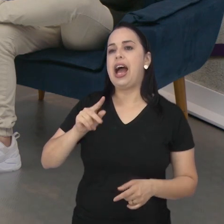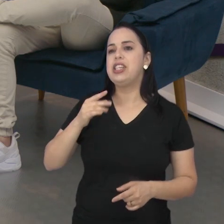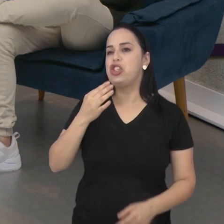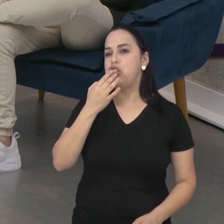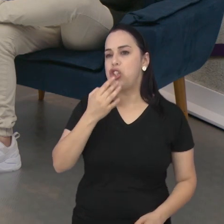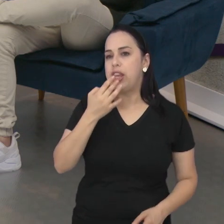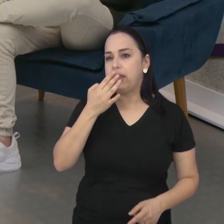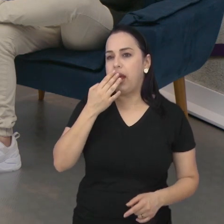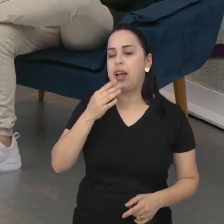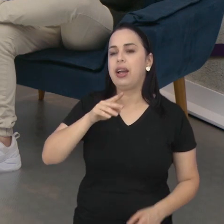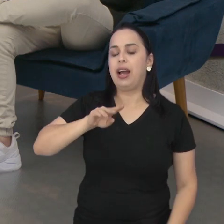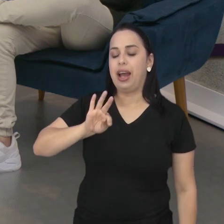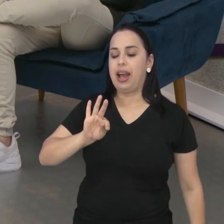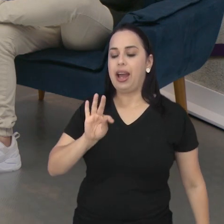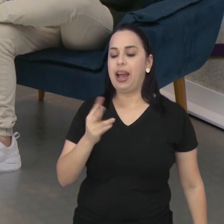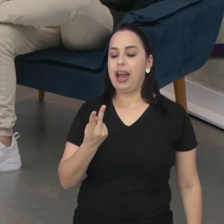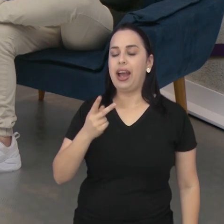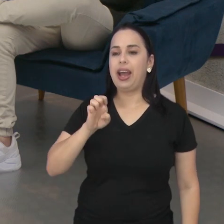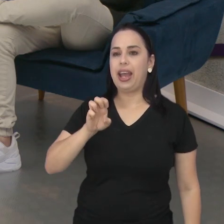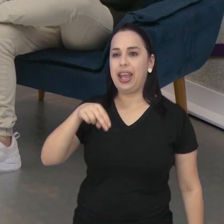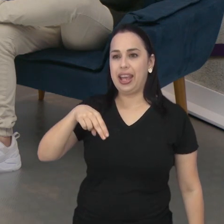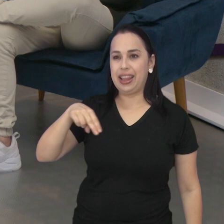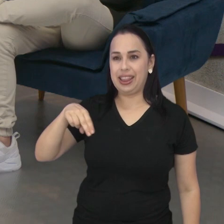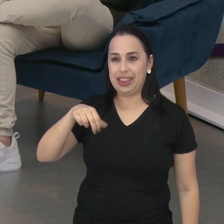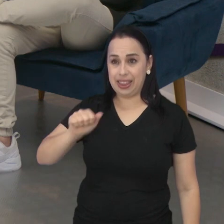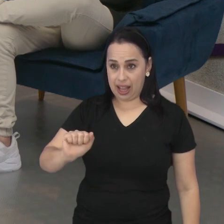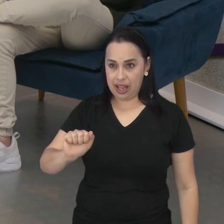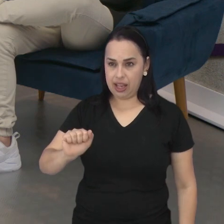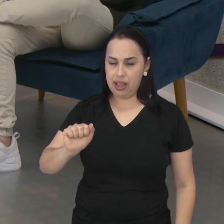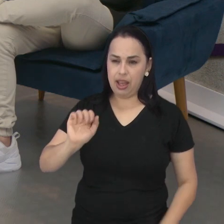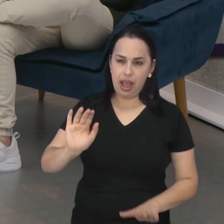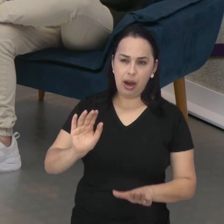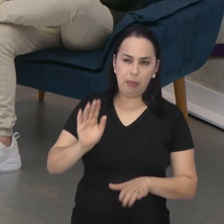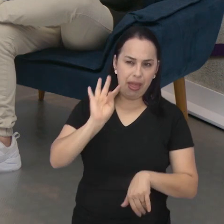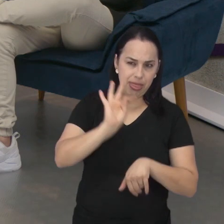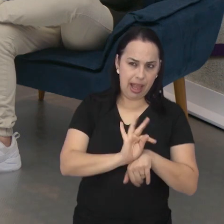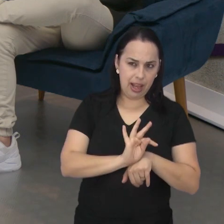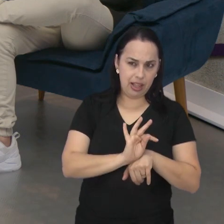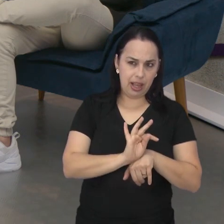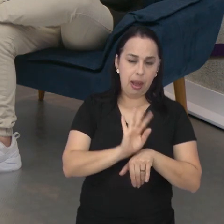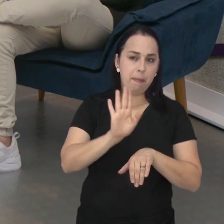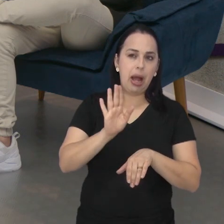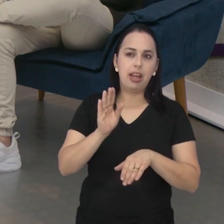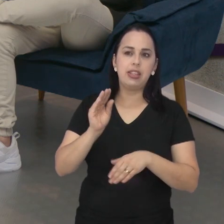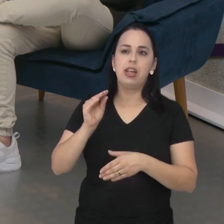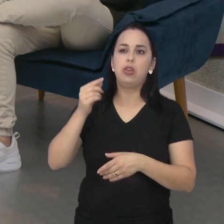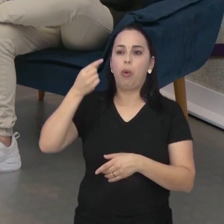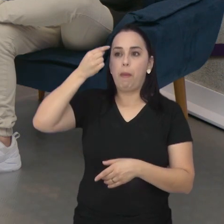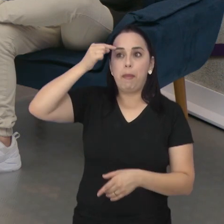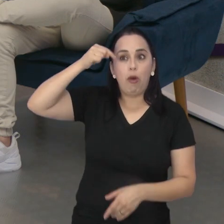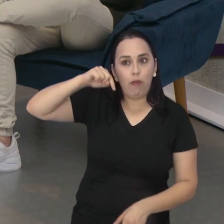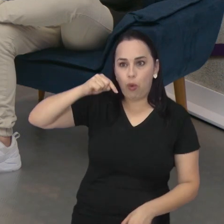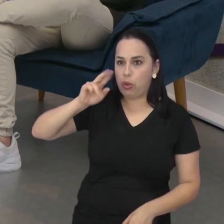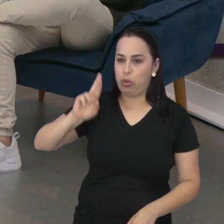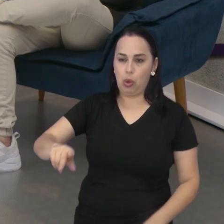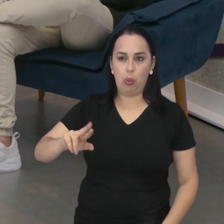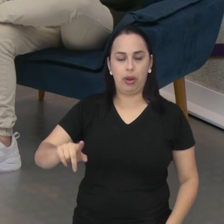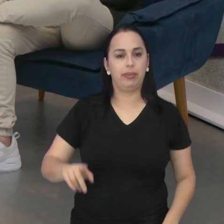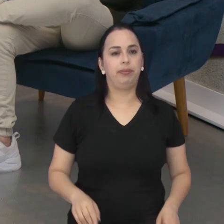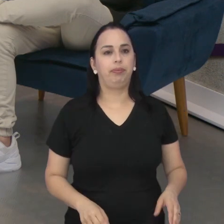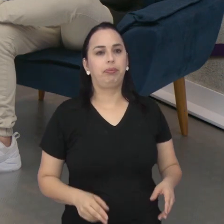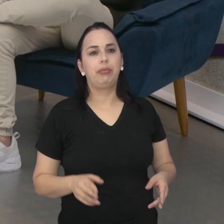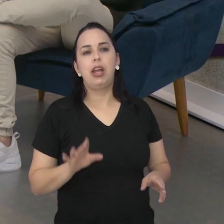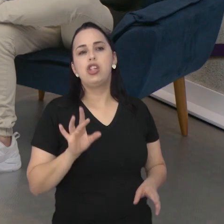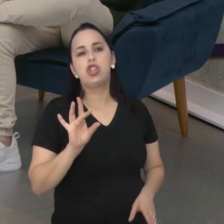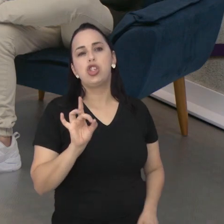aquela rena e tal, já era uma das técnicas, sim, de micropigmentação, só que não perfuravam, não é isso? Sim, sim.